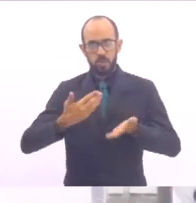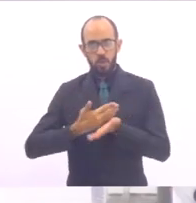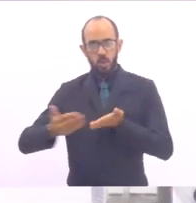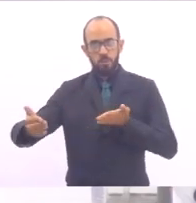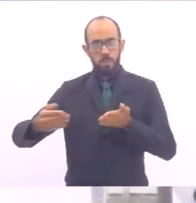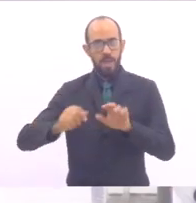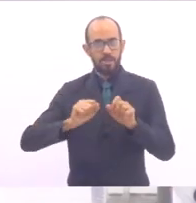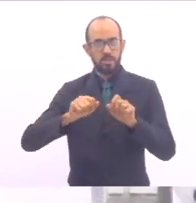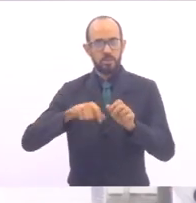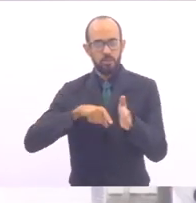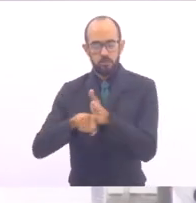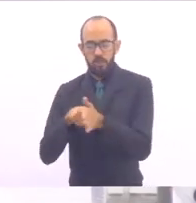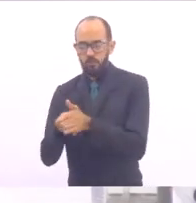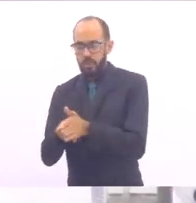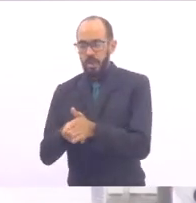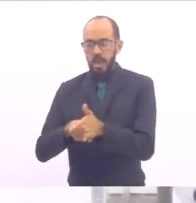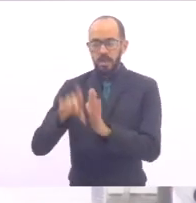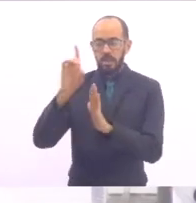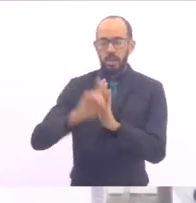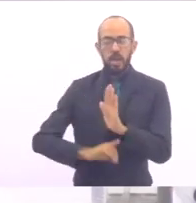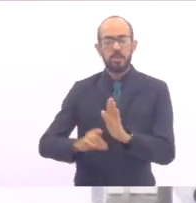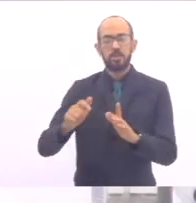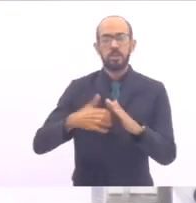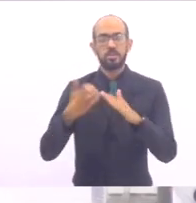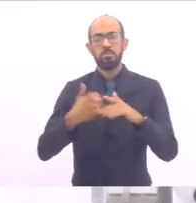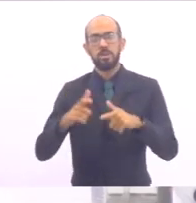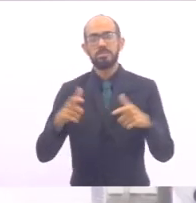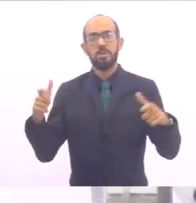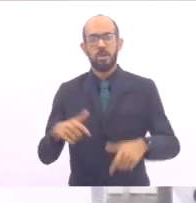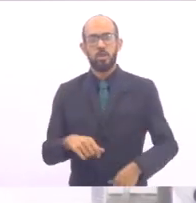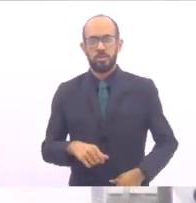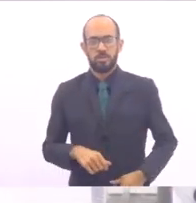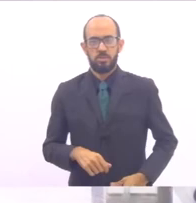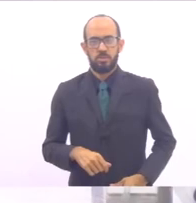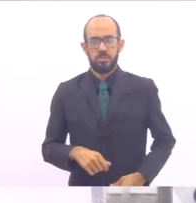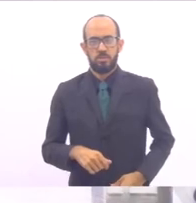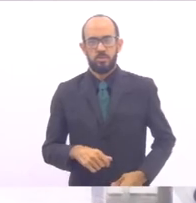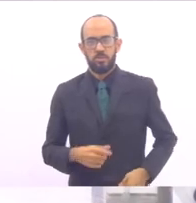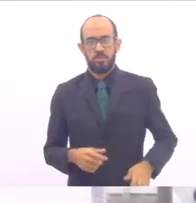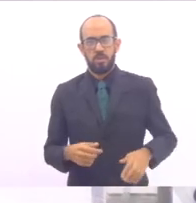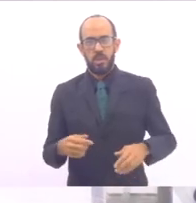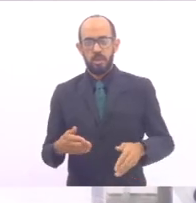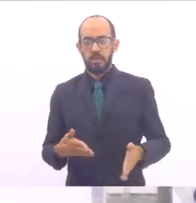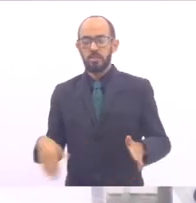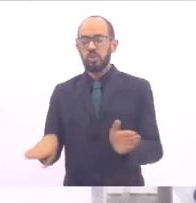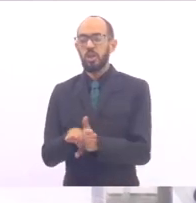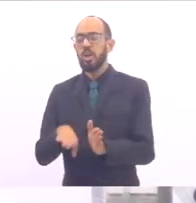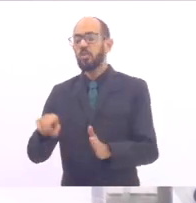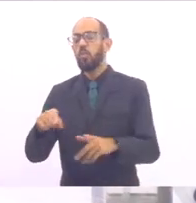que já declaram. Para onde é que está indo essas embalagens? Está chegando alguma coisa numa cooperativa?